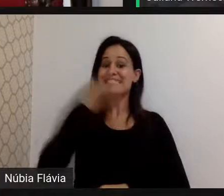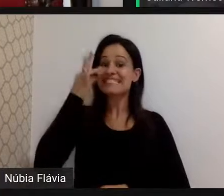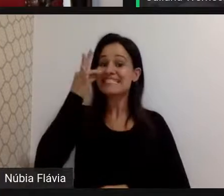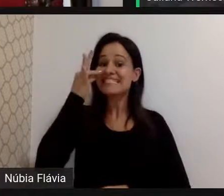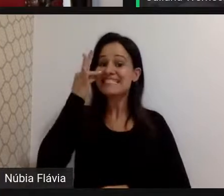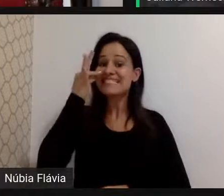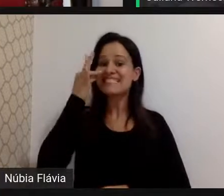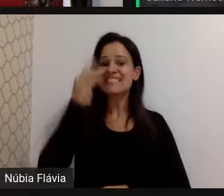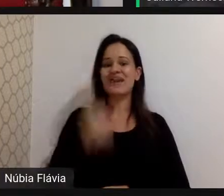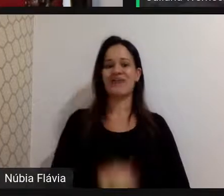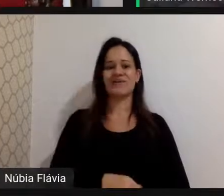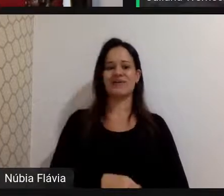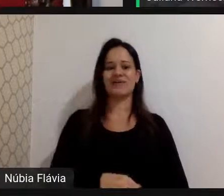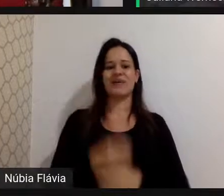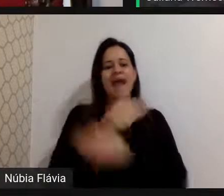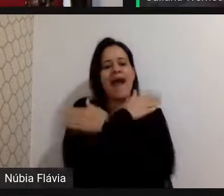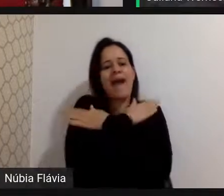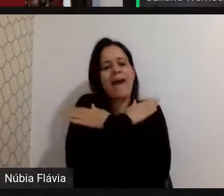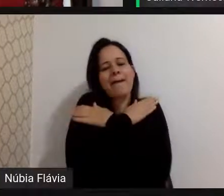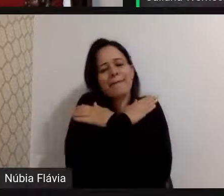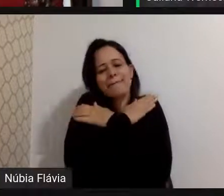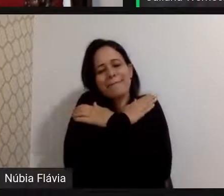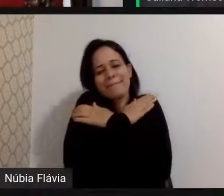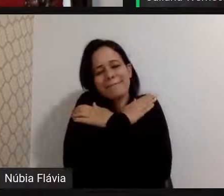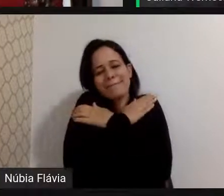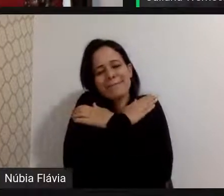aí. Com muito abraço e muito afeto.